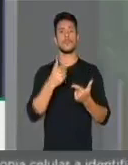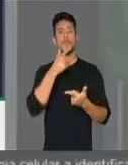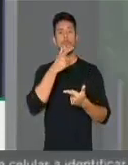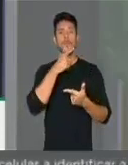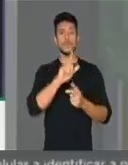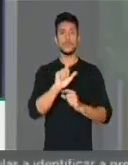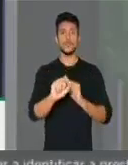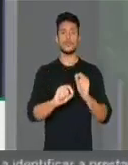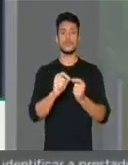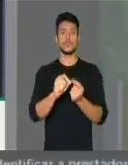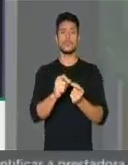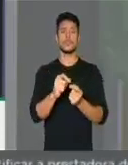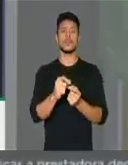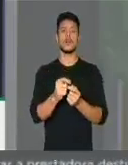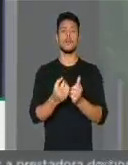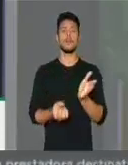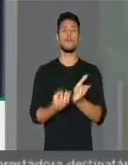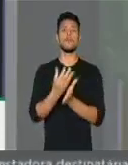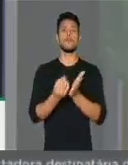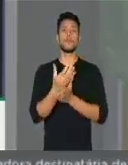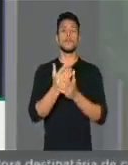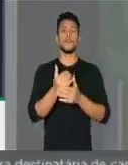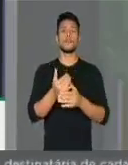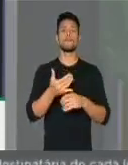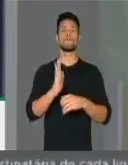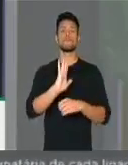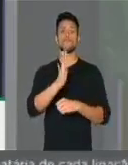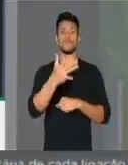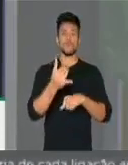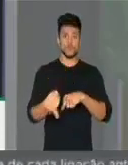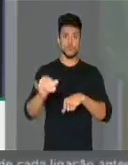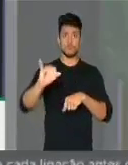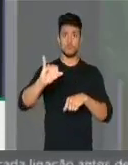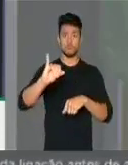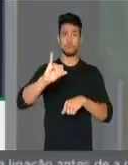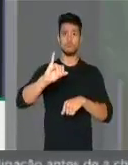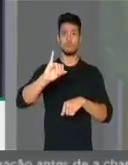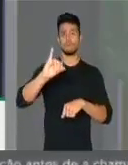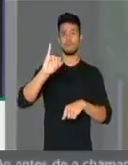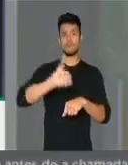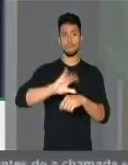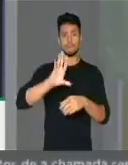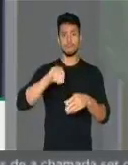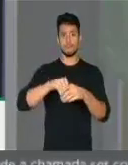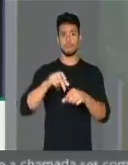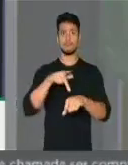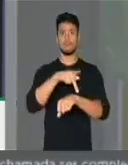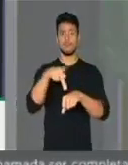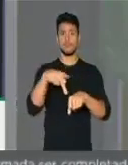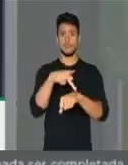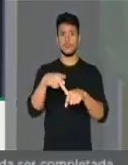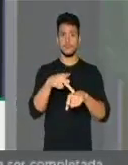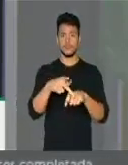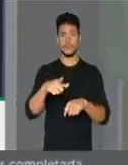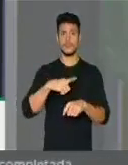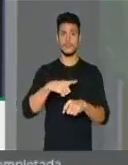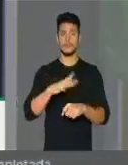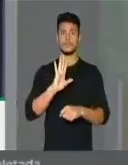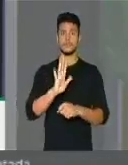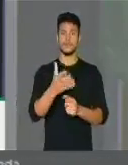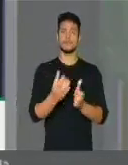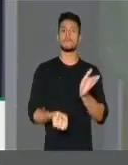de produtores instalados no país em função de sua redução de emissões de